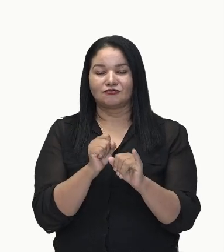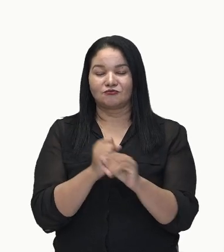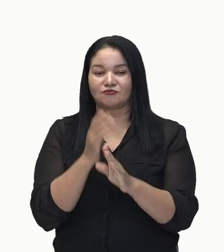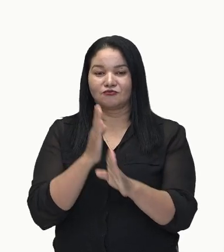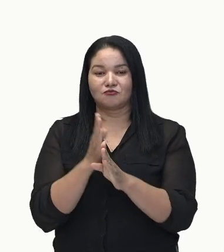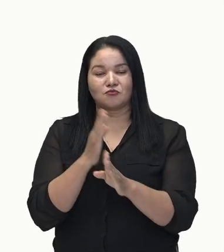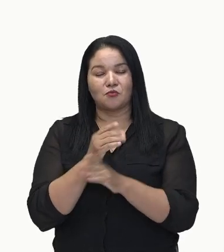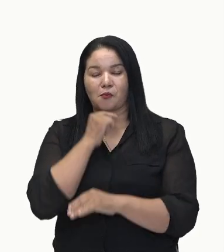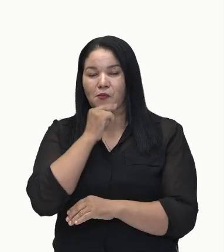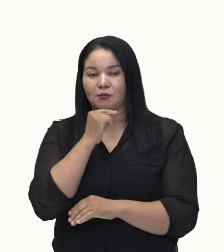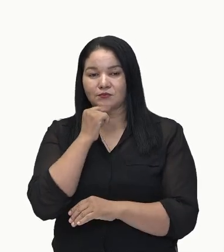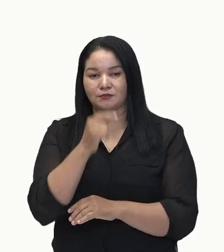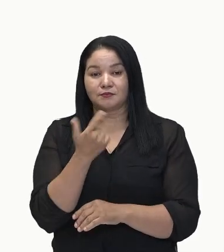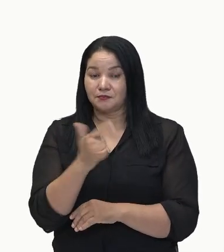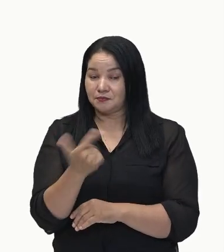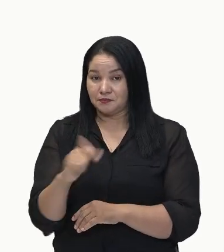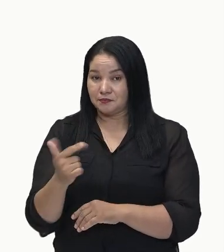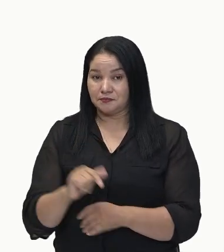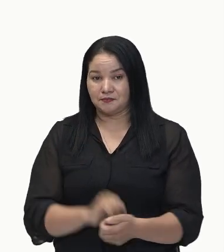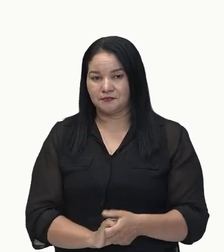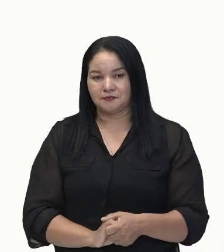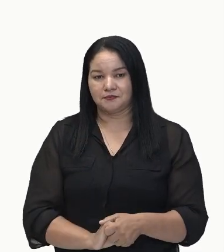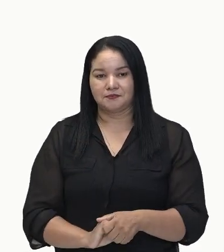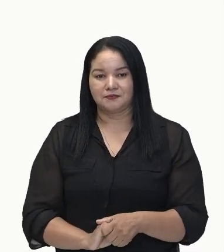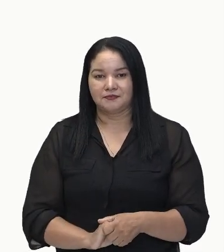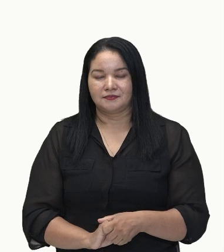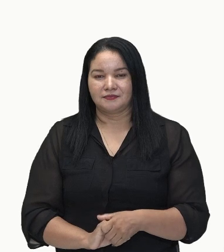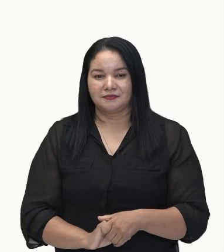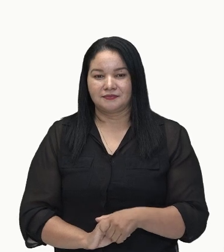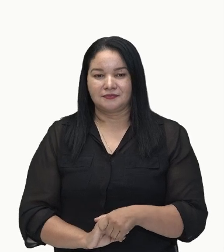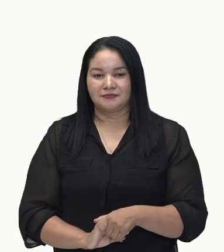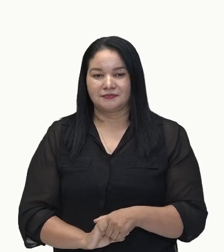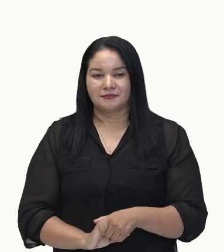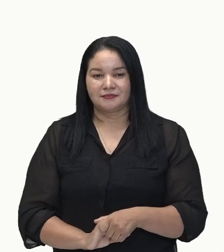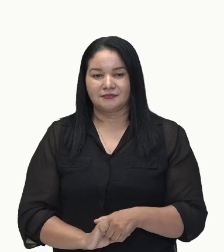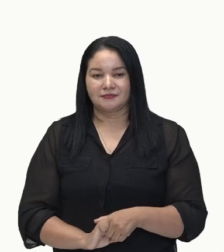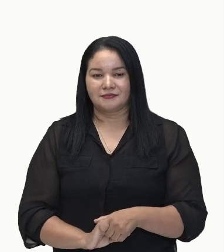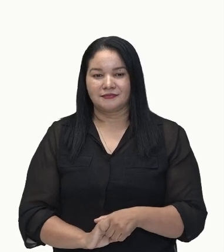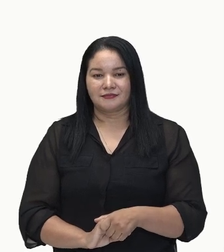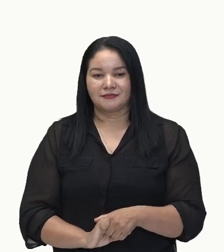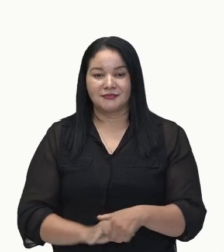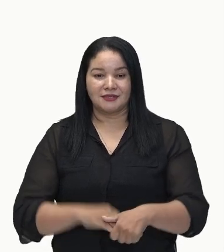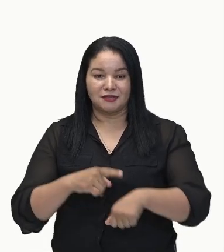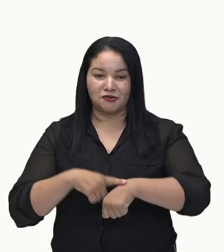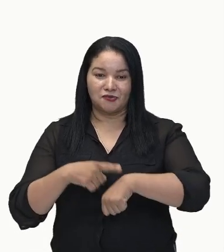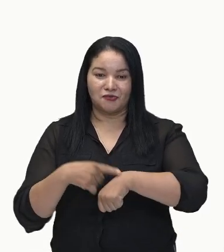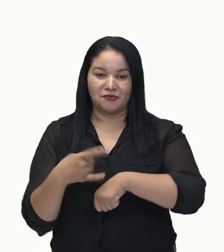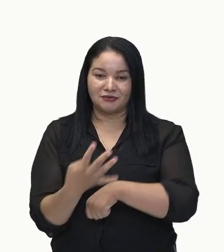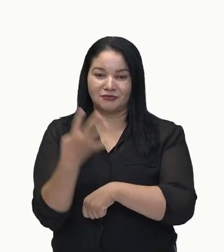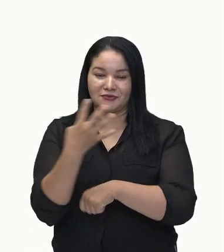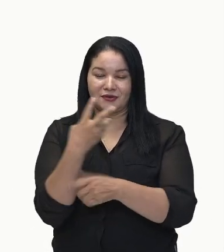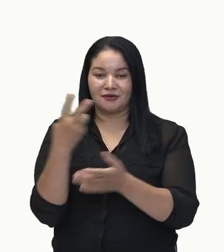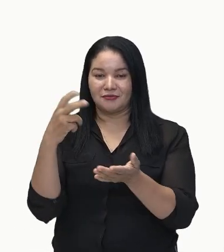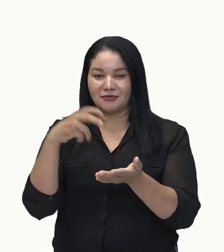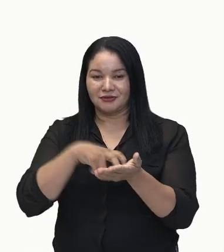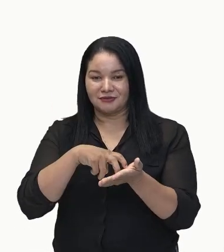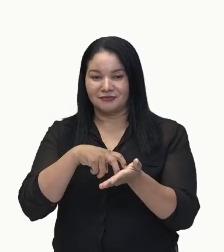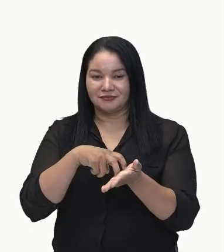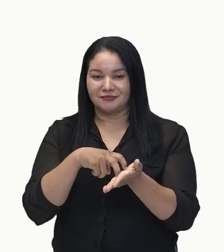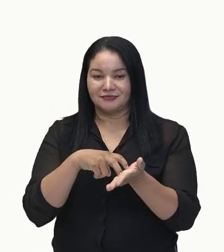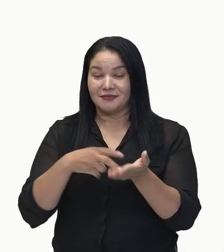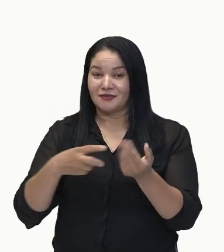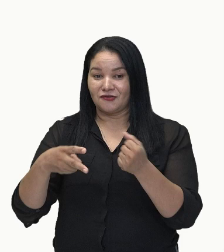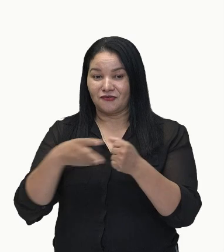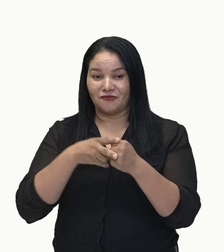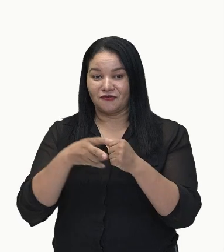inexistente. Ok? Muito bem. São 4 horas da manhã. O verbo já está